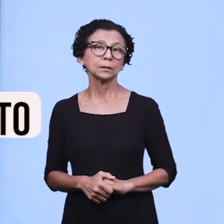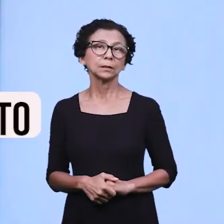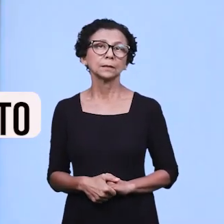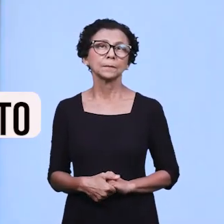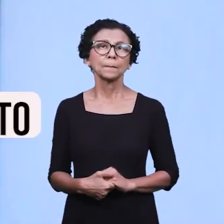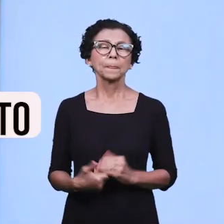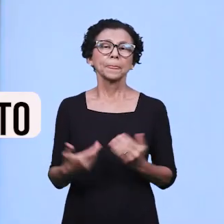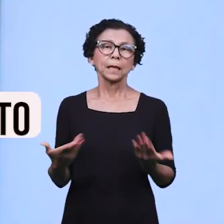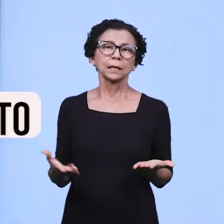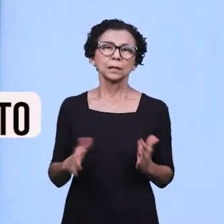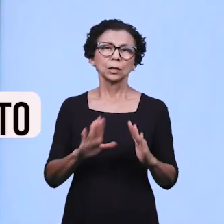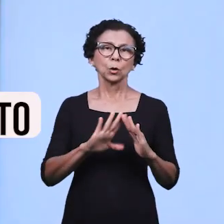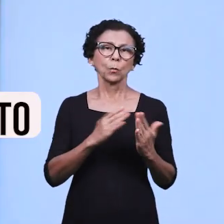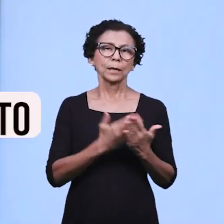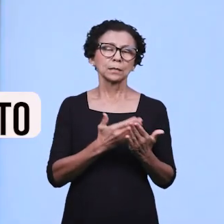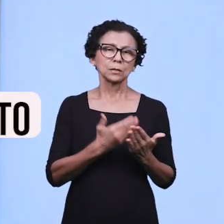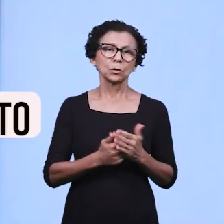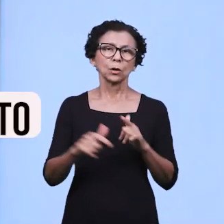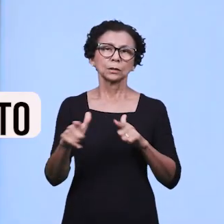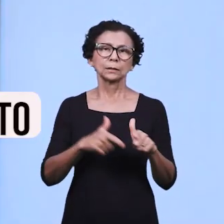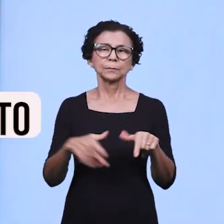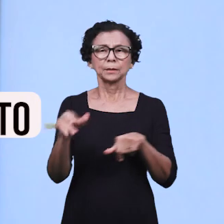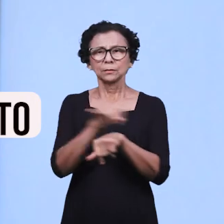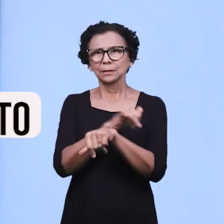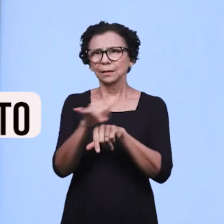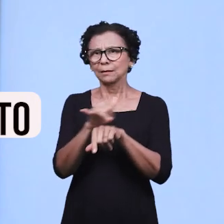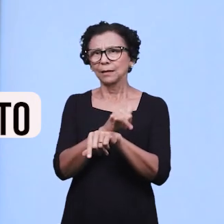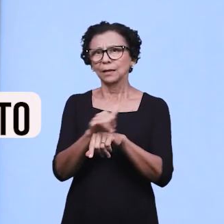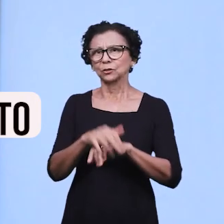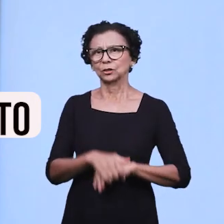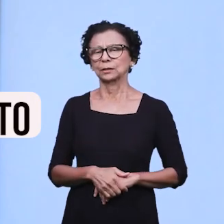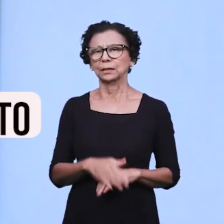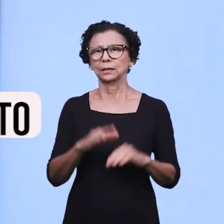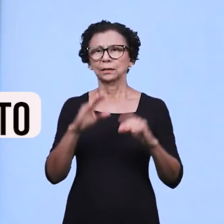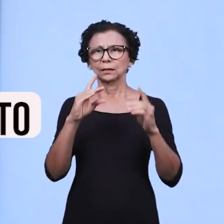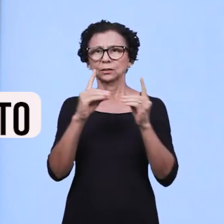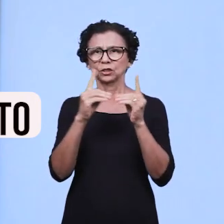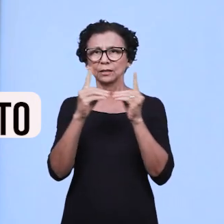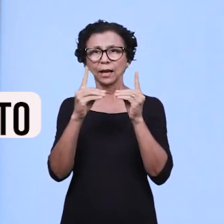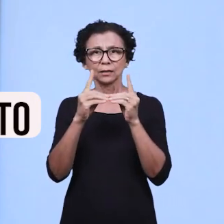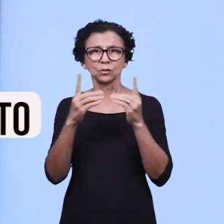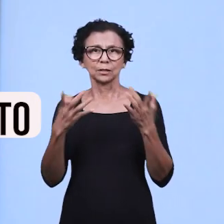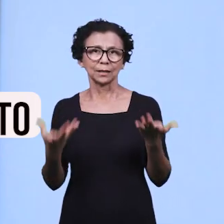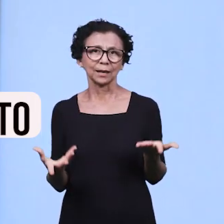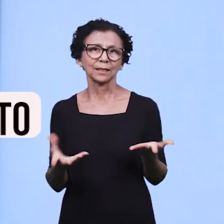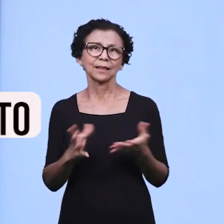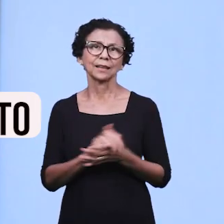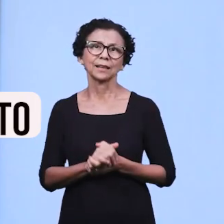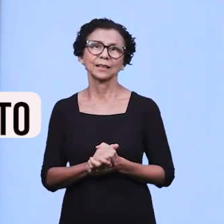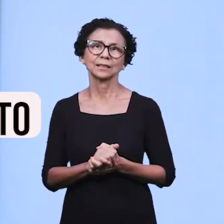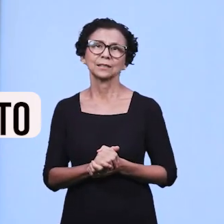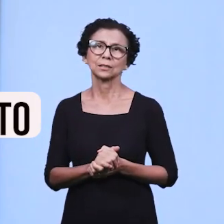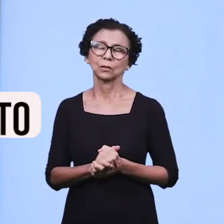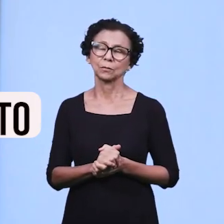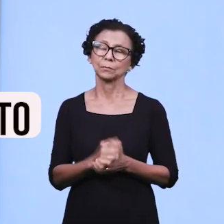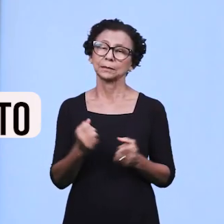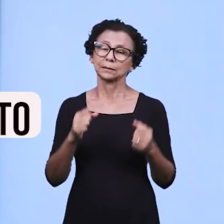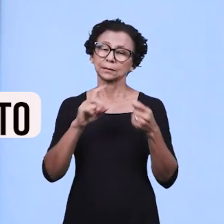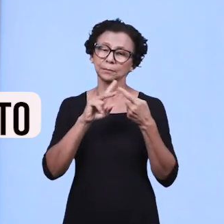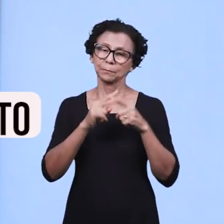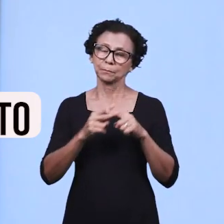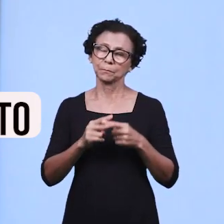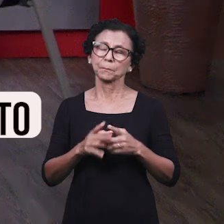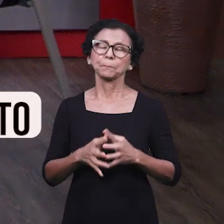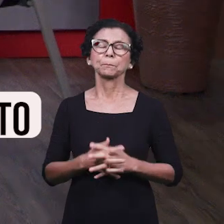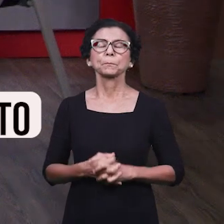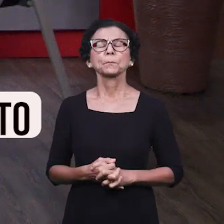trabalha com técnica, então tem técnica para se ensinar, tem didática para se ensinar. Sim. E às vezes é essa técnica que a gente precisa aperfeiçoar. Agora,